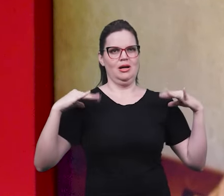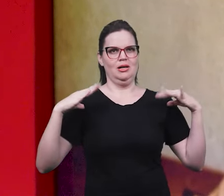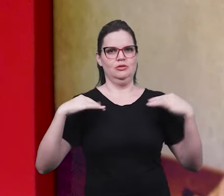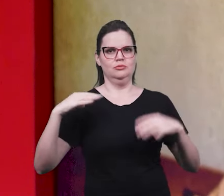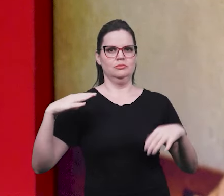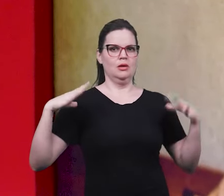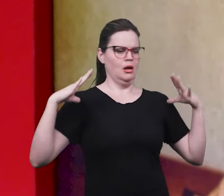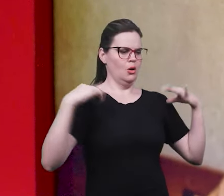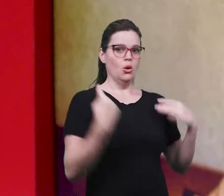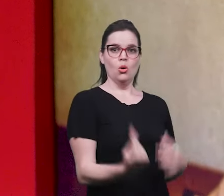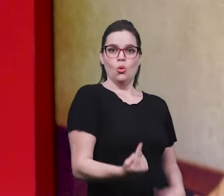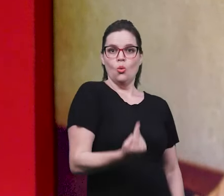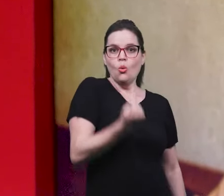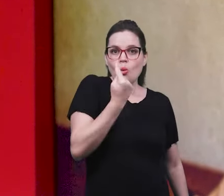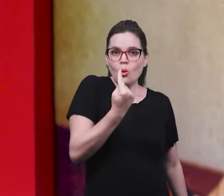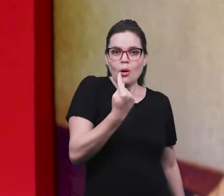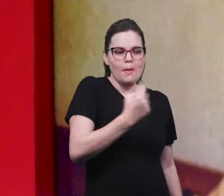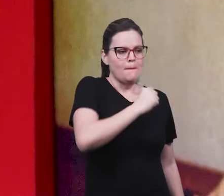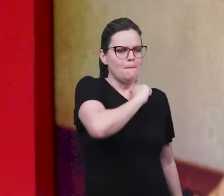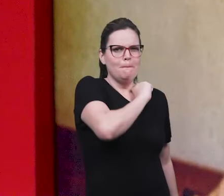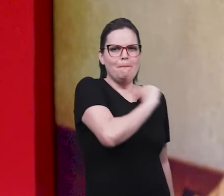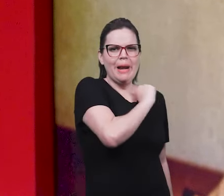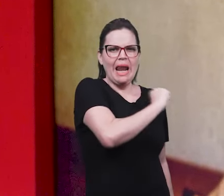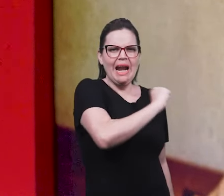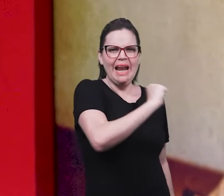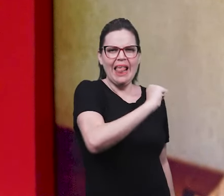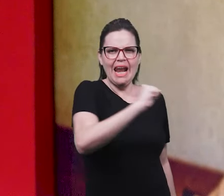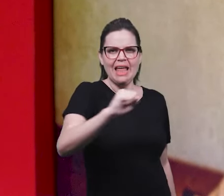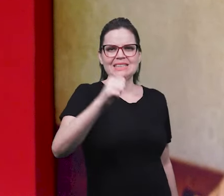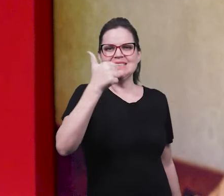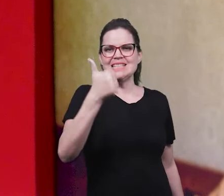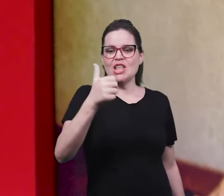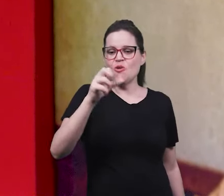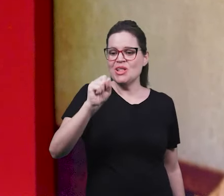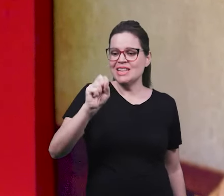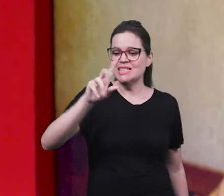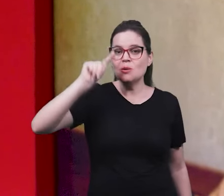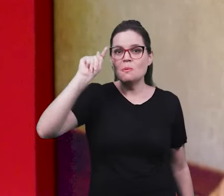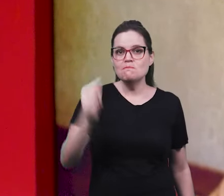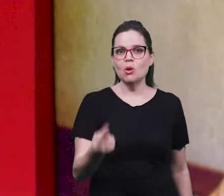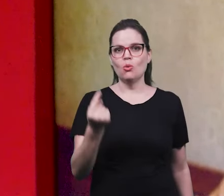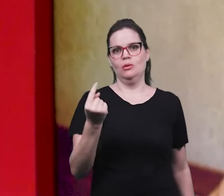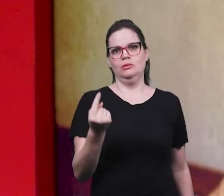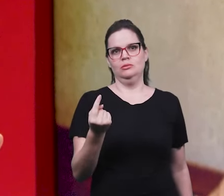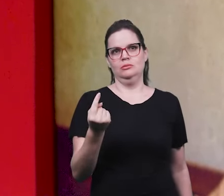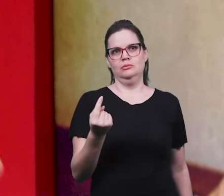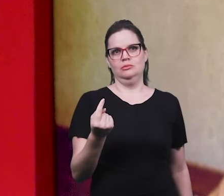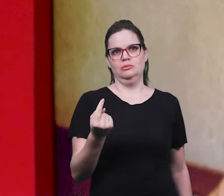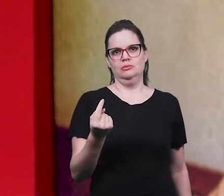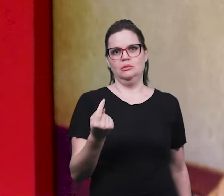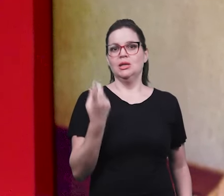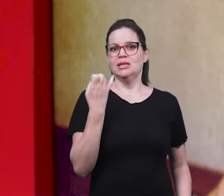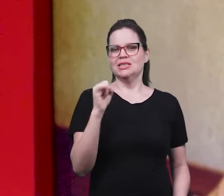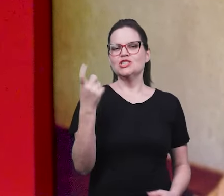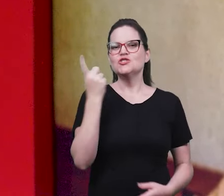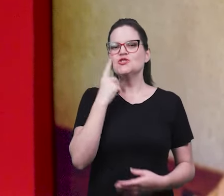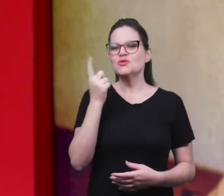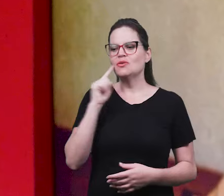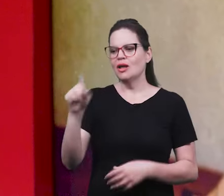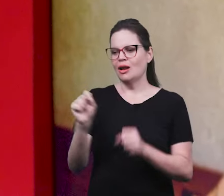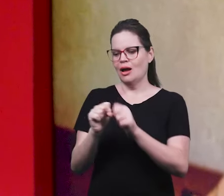matou 185 mil soldados da Síria que estava para destruir Israel, né? Um anjo mandou só um. Você vai ver no Apocalipse lá,